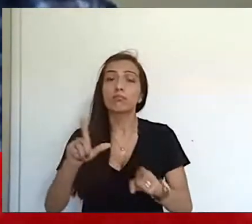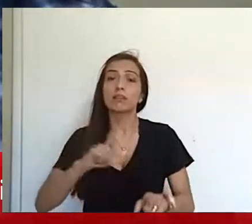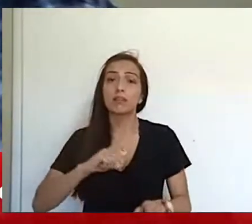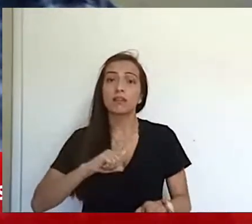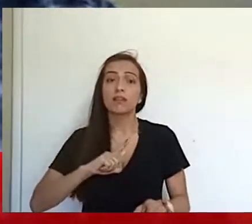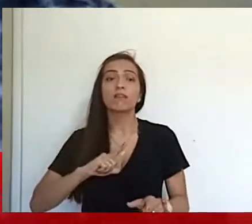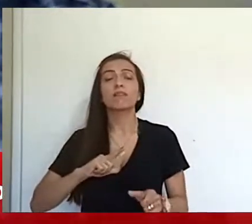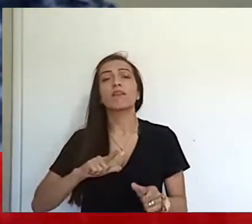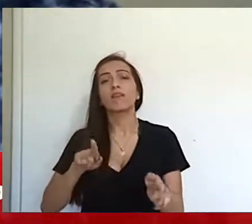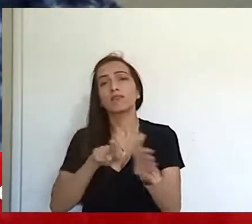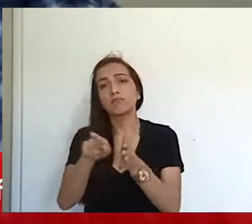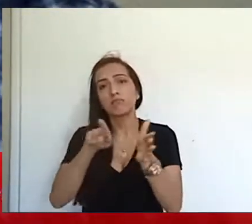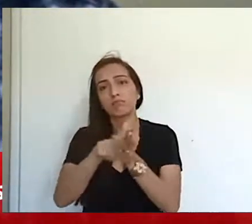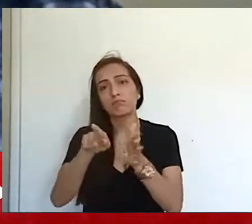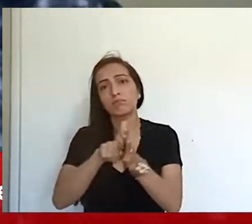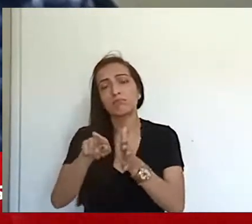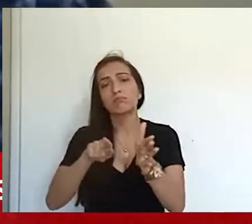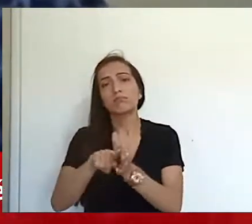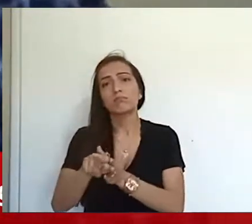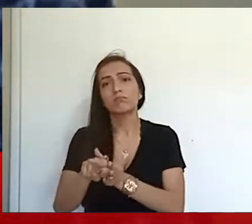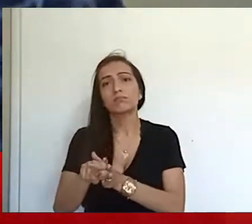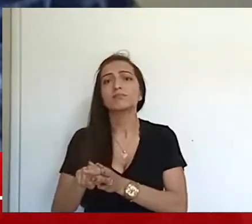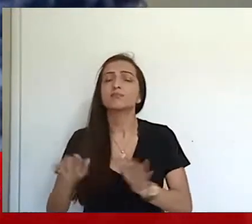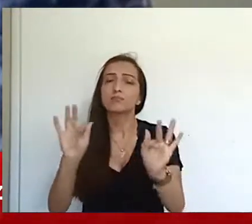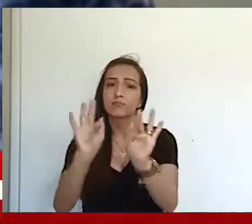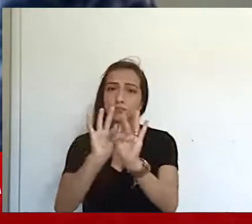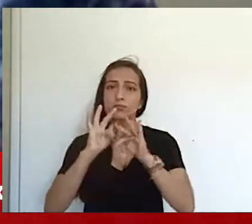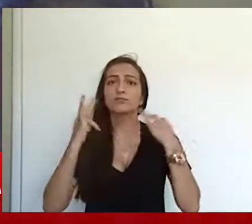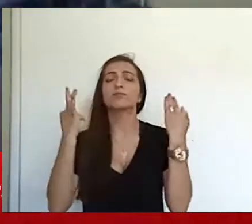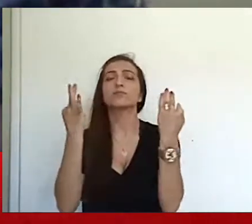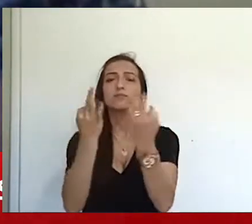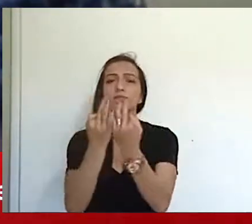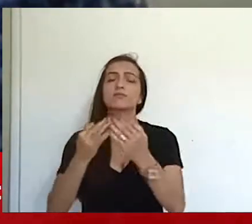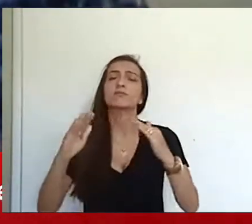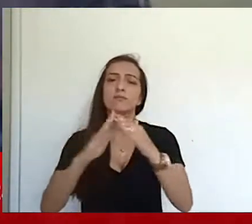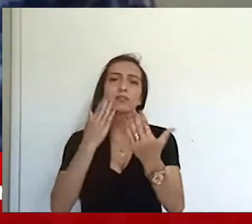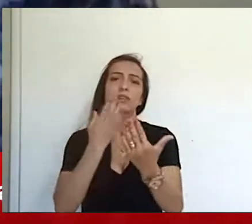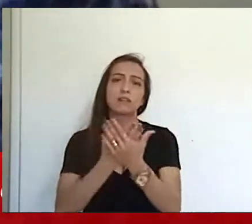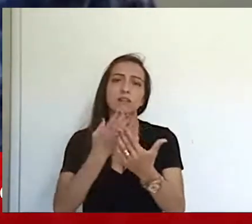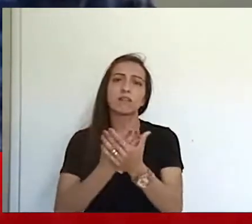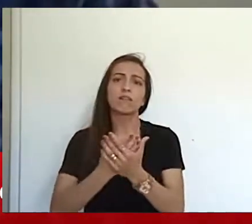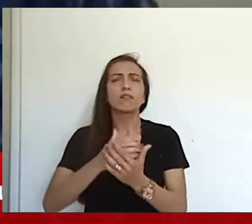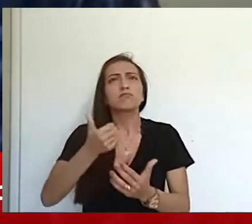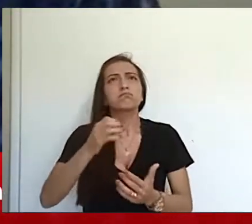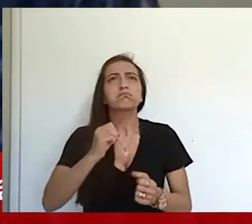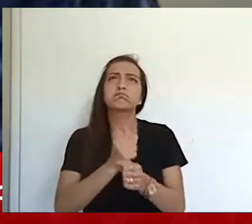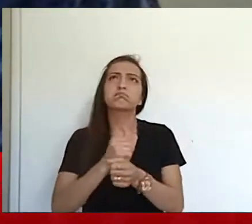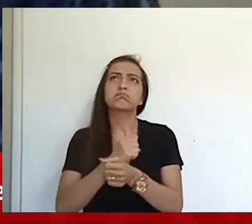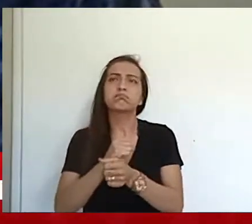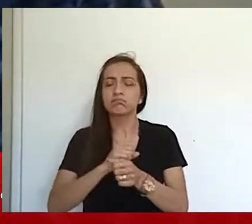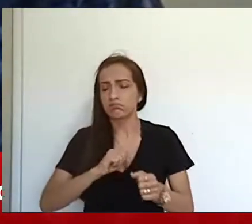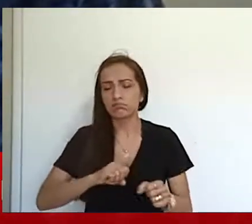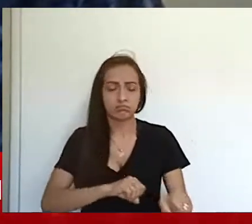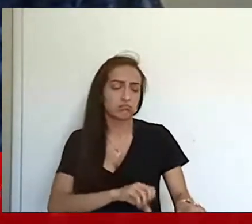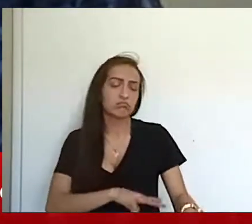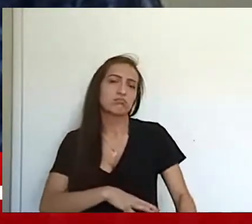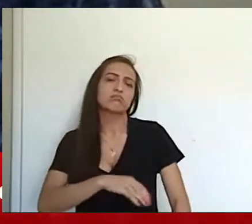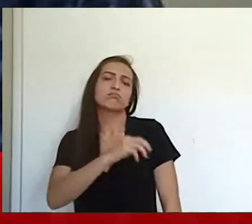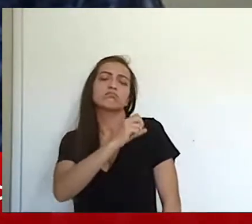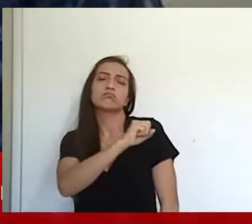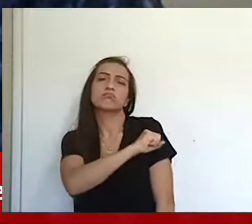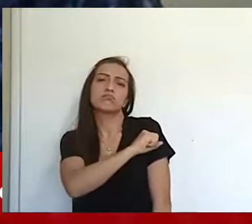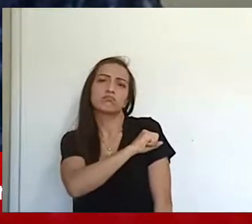diagnóstico com as famílias, né? Nossa escola atende anos de educação infantil até